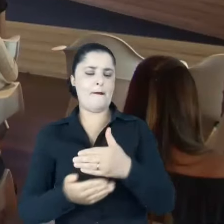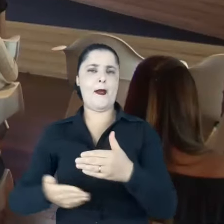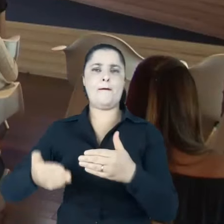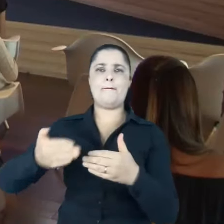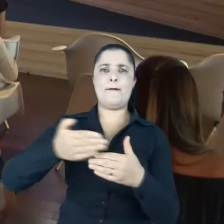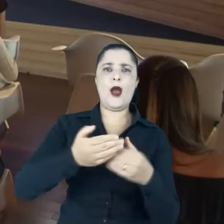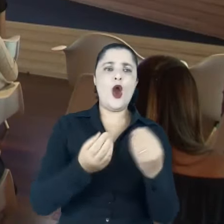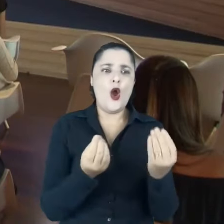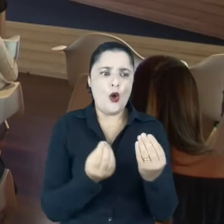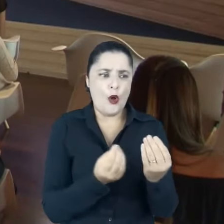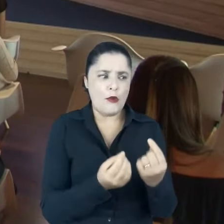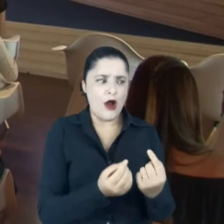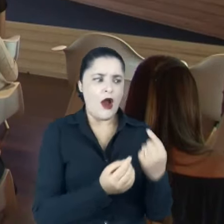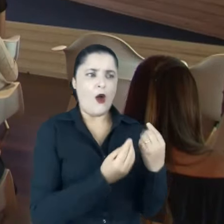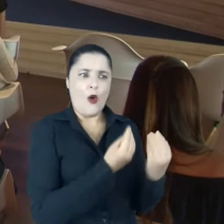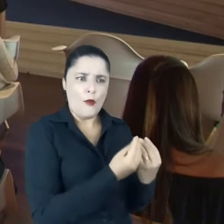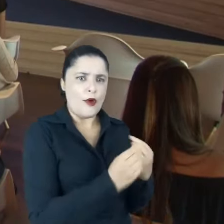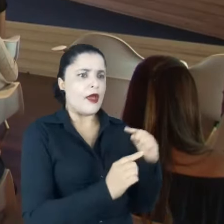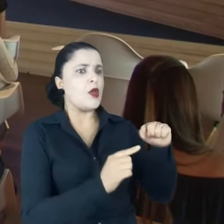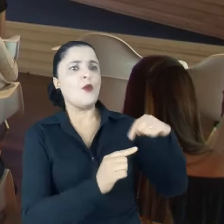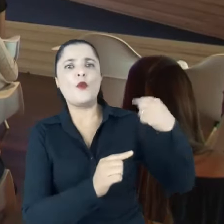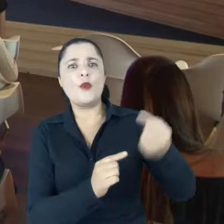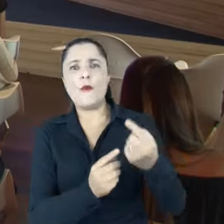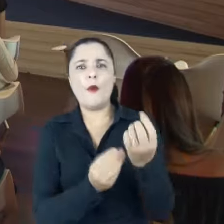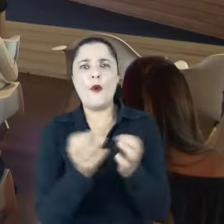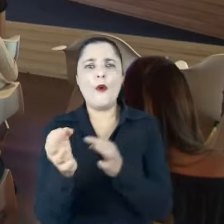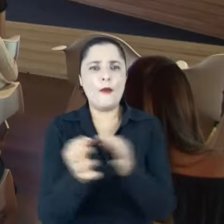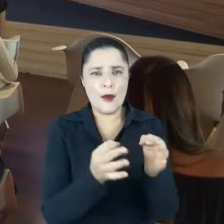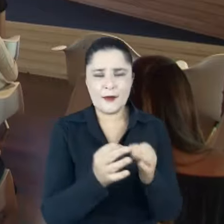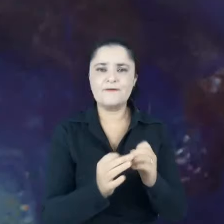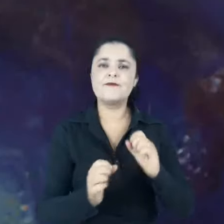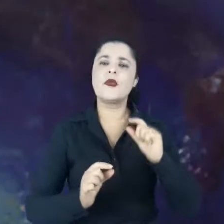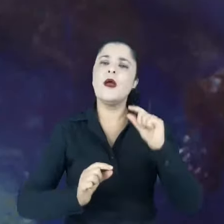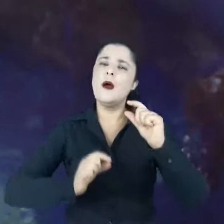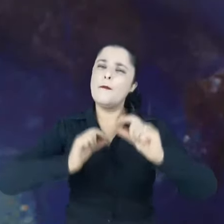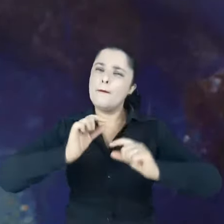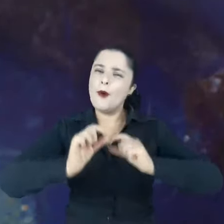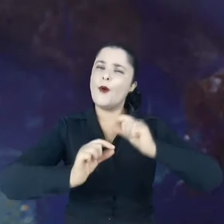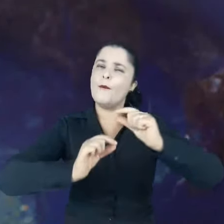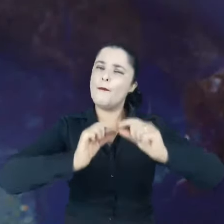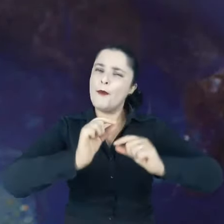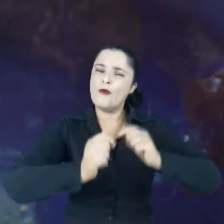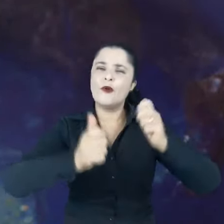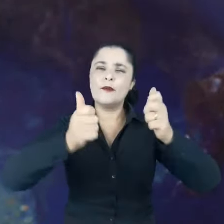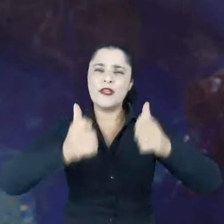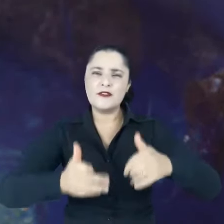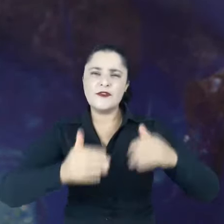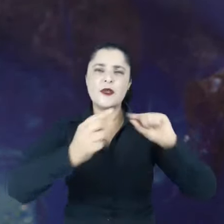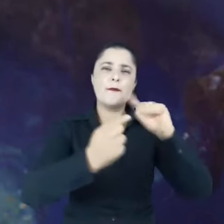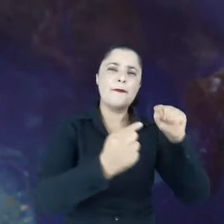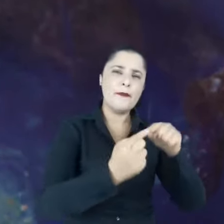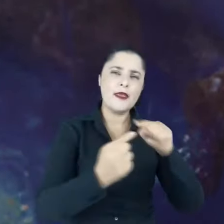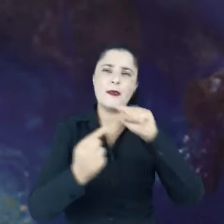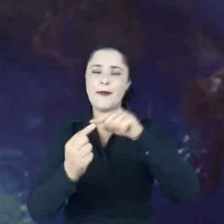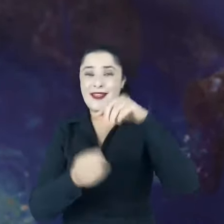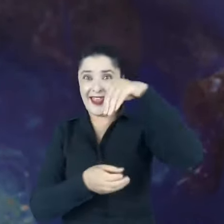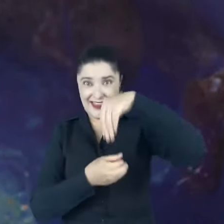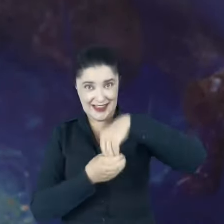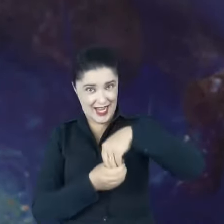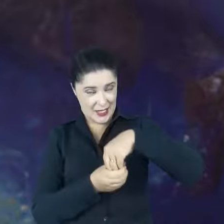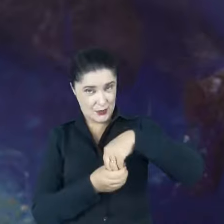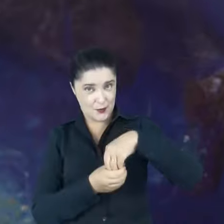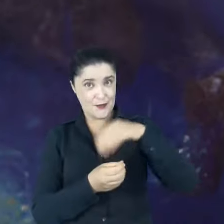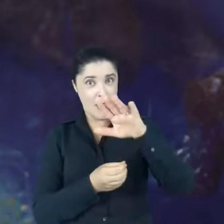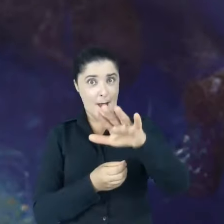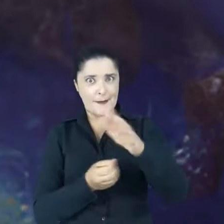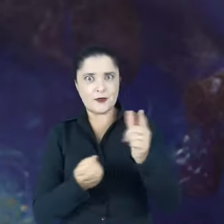isso. Então, pouco a pouco, nós definimos algumas metas internas, mas o grande alavancador, como